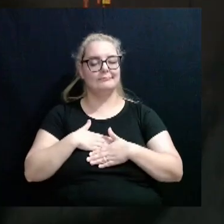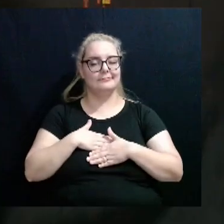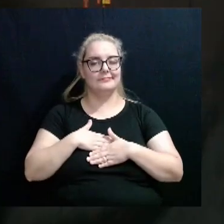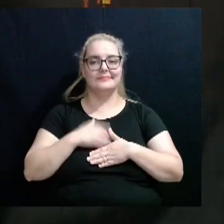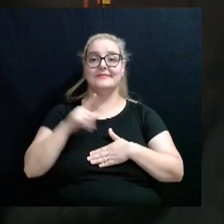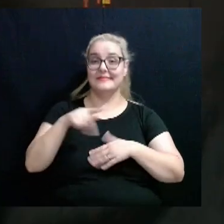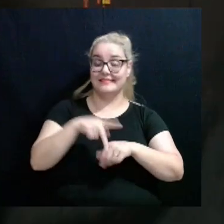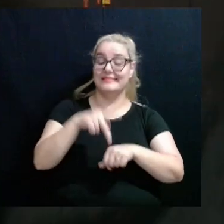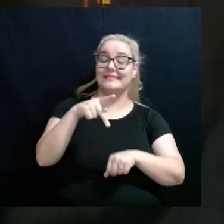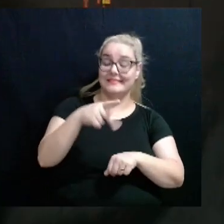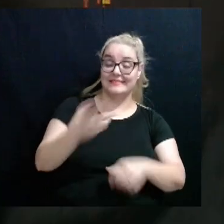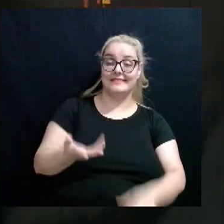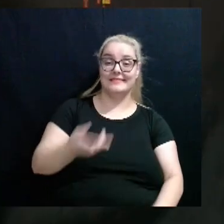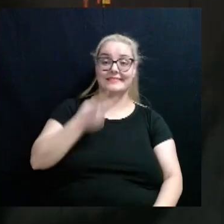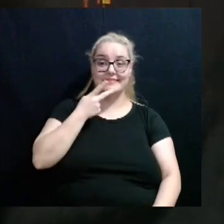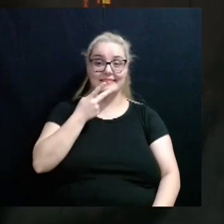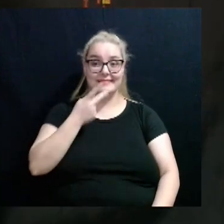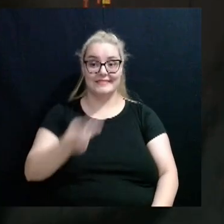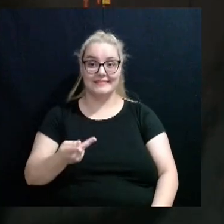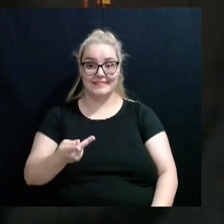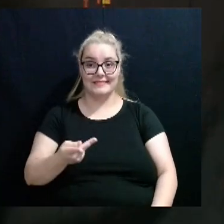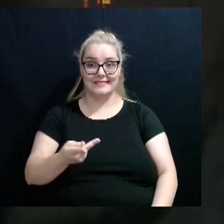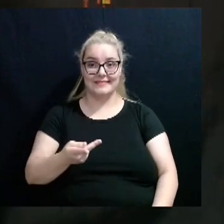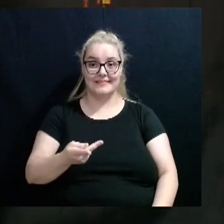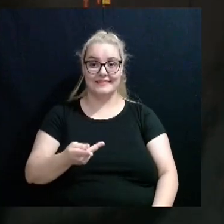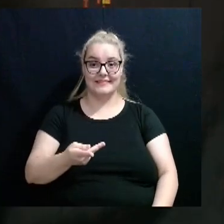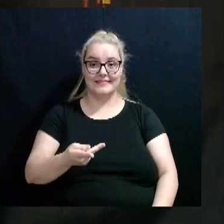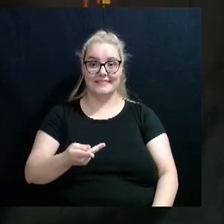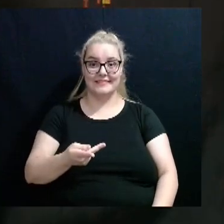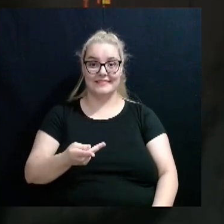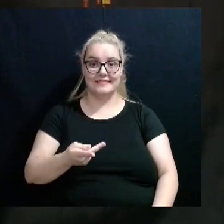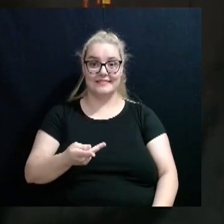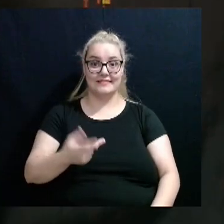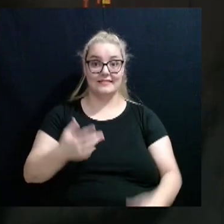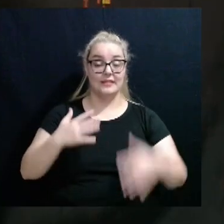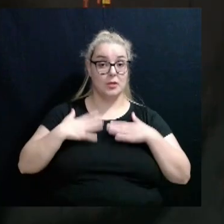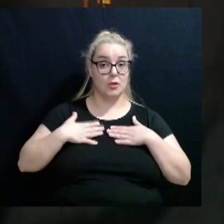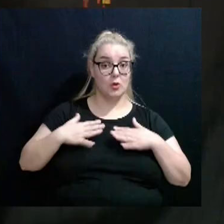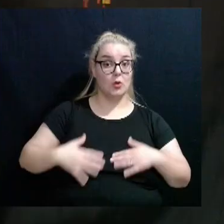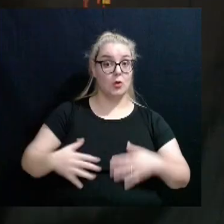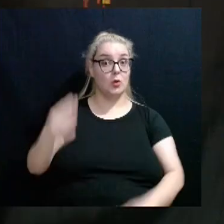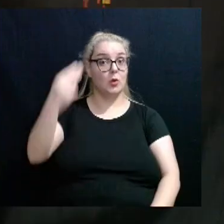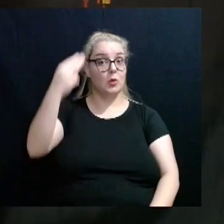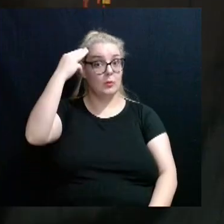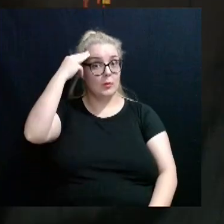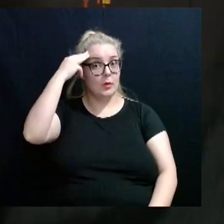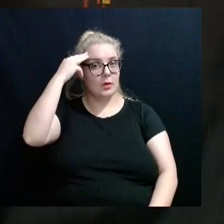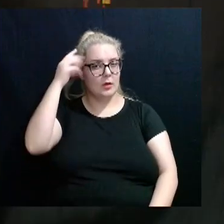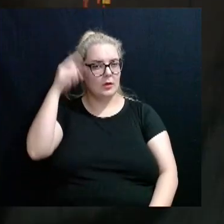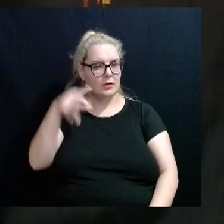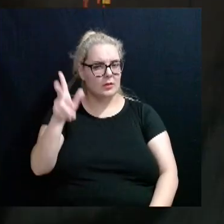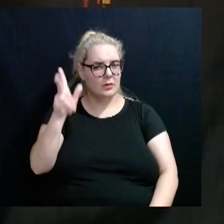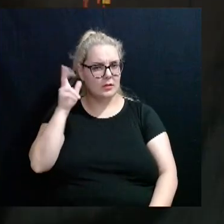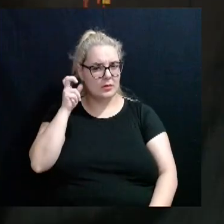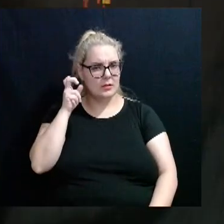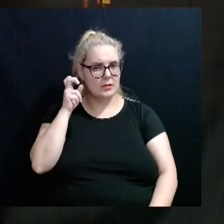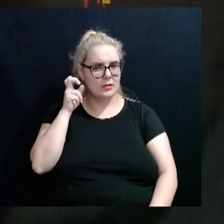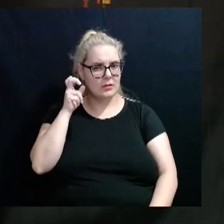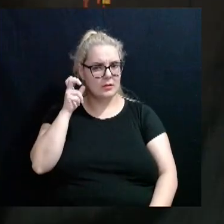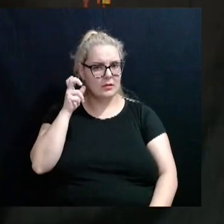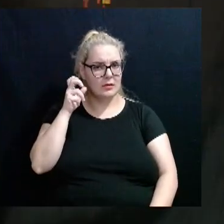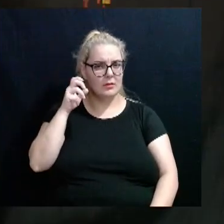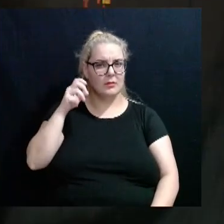vai falar sobre corpo, mente. Você já ouviu esse termo mindful